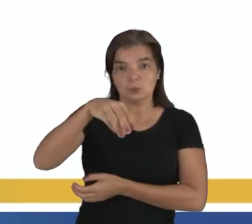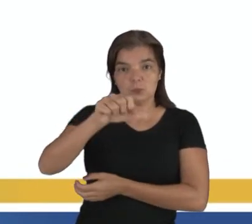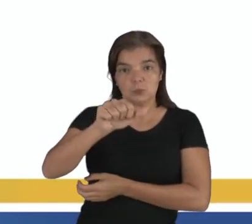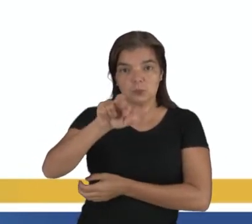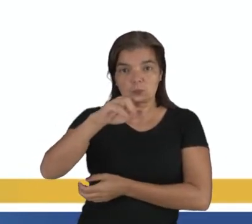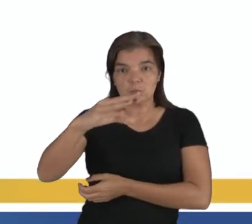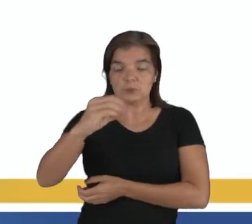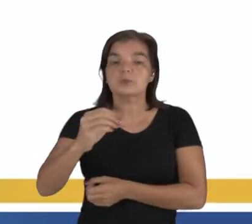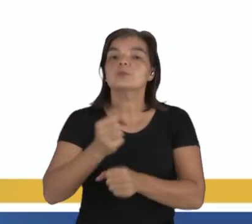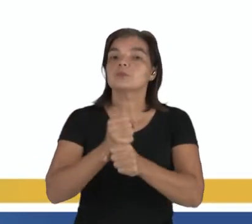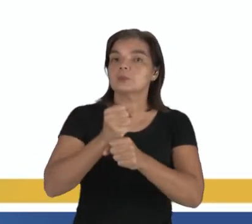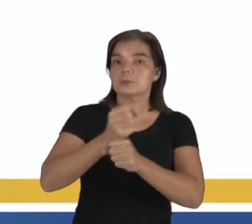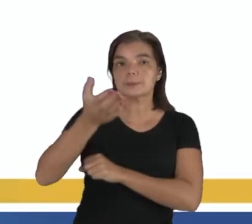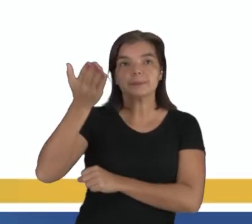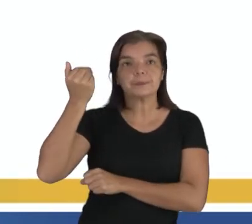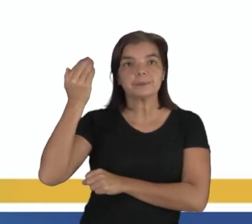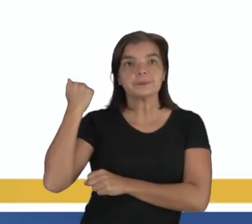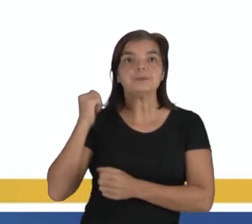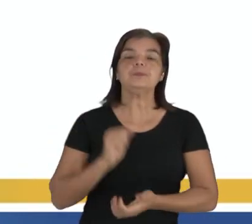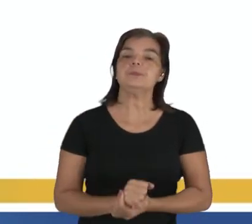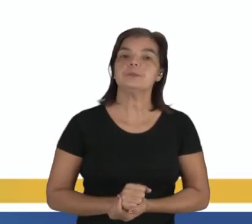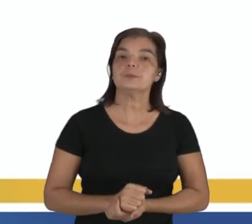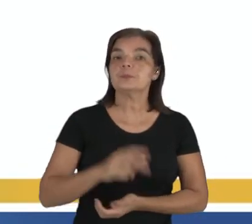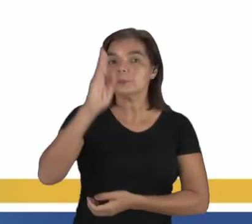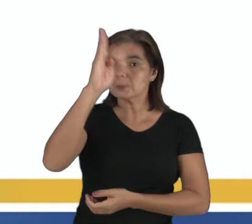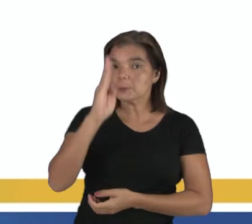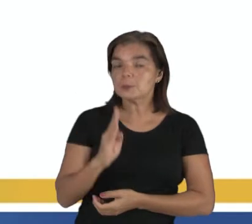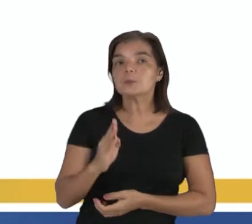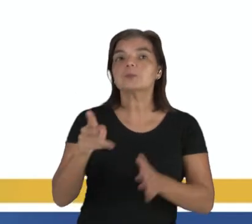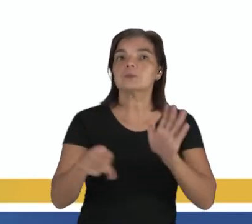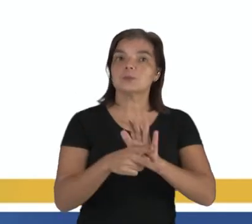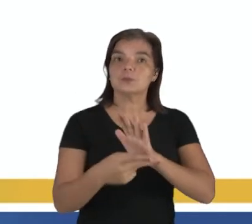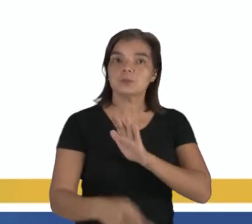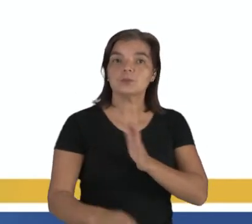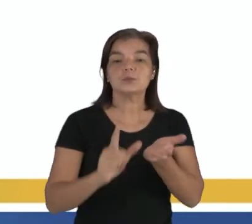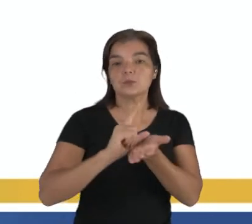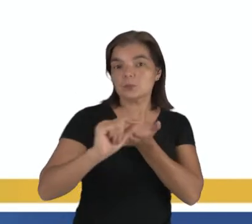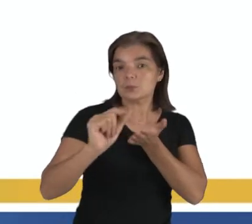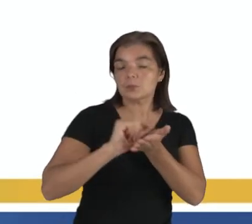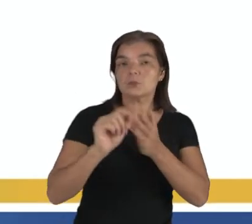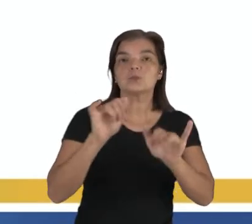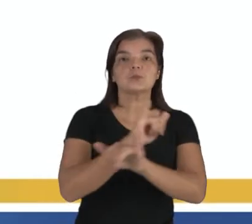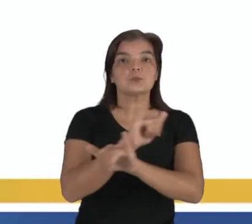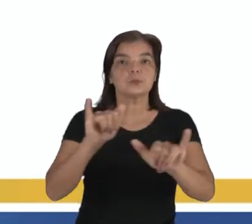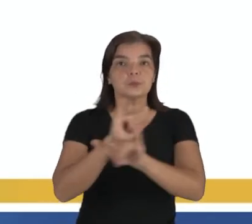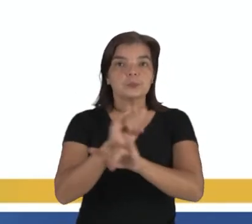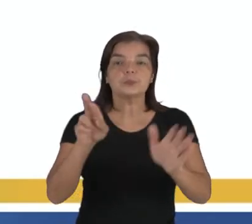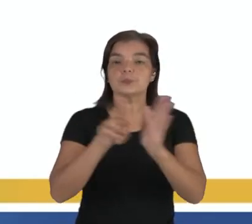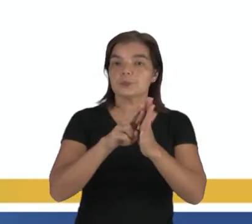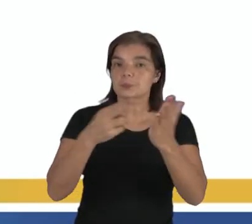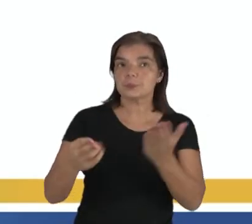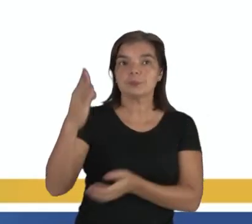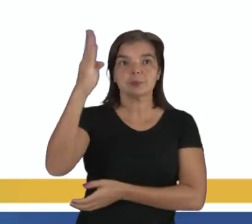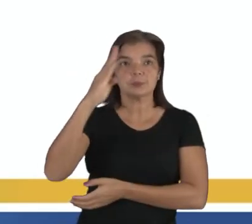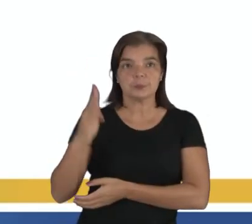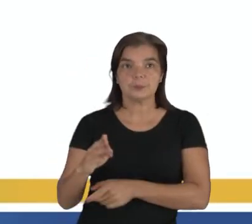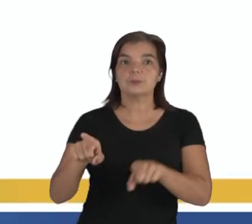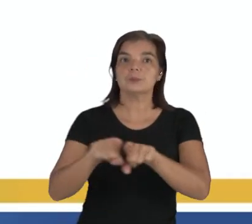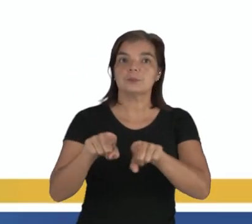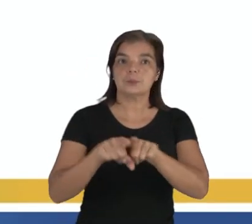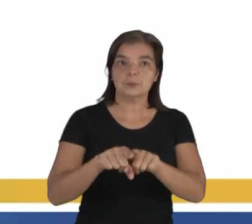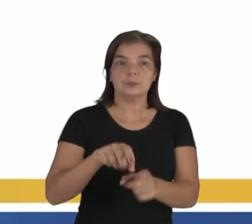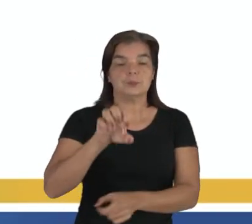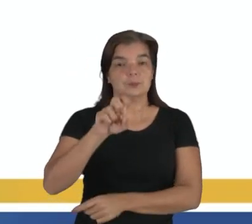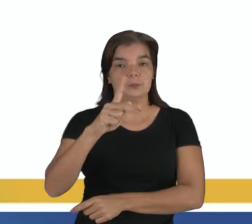março do ano passado. Aqui mesmo no Brasil, artigo publicado na Revista Brasileira de